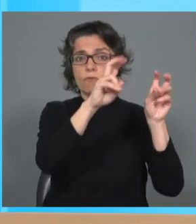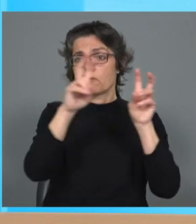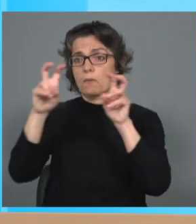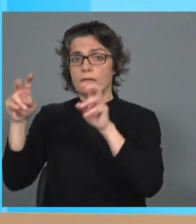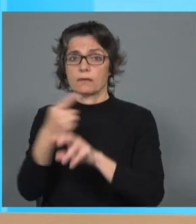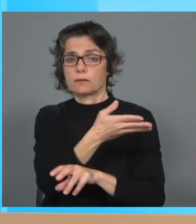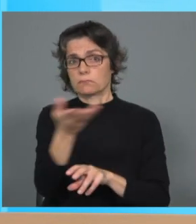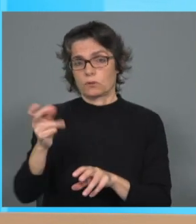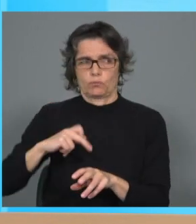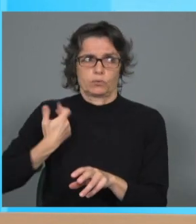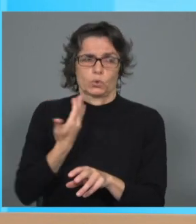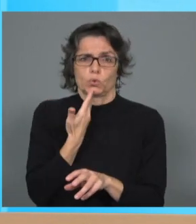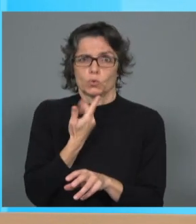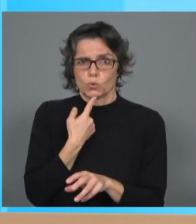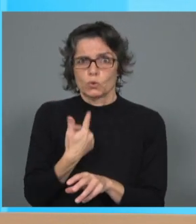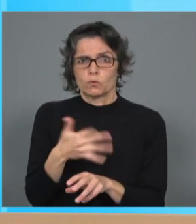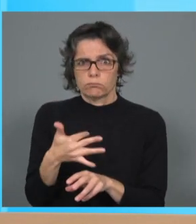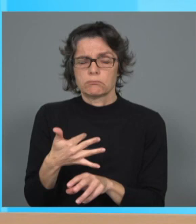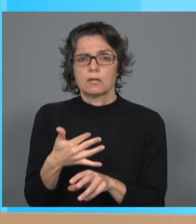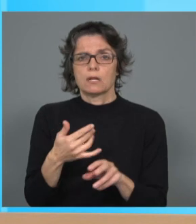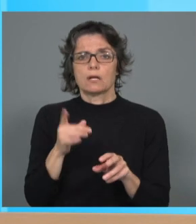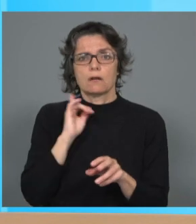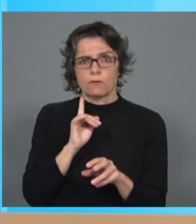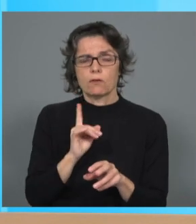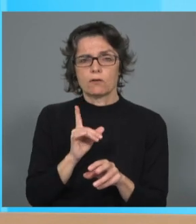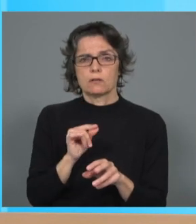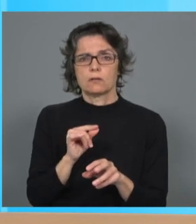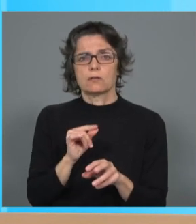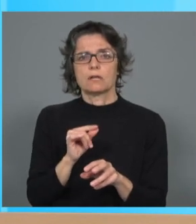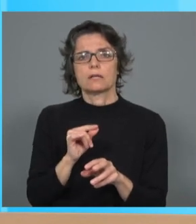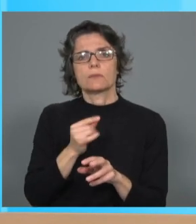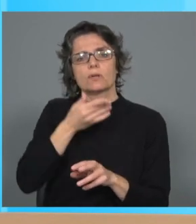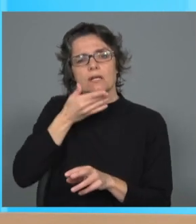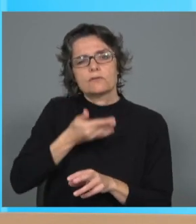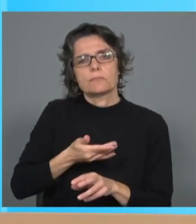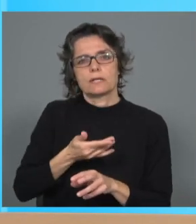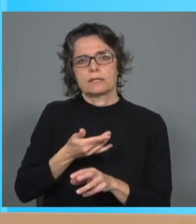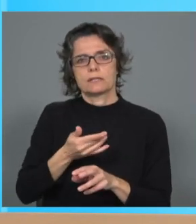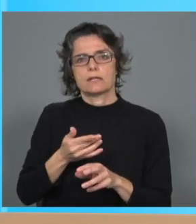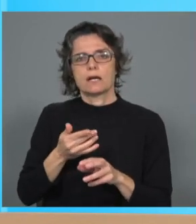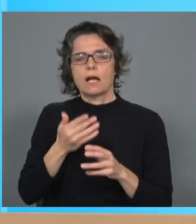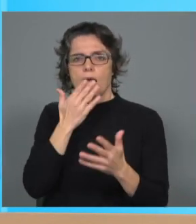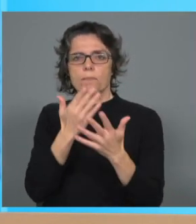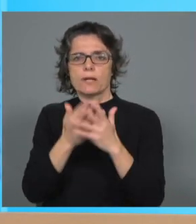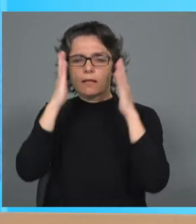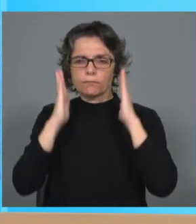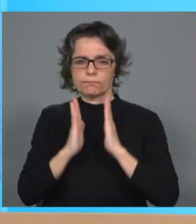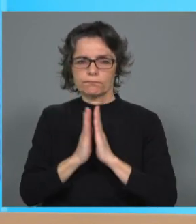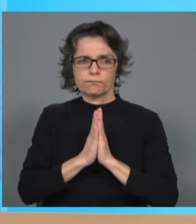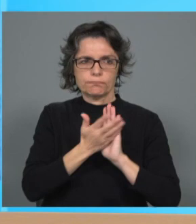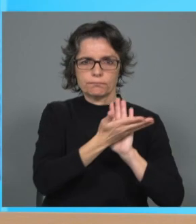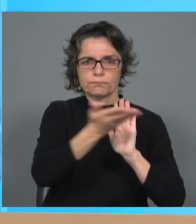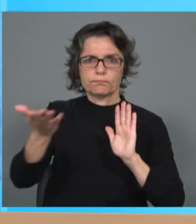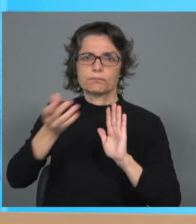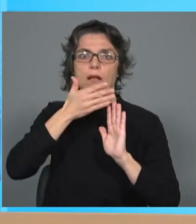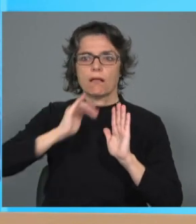é riquíssimo, e também muito pela experiência de vivência mariana que a Arquidiocese tem, e é